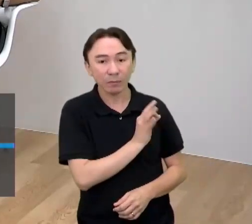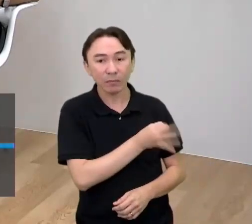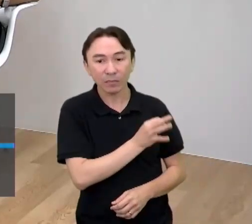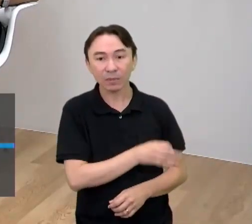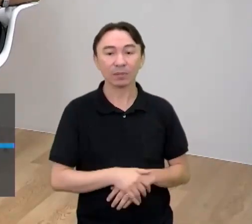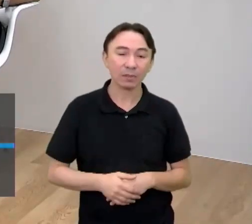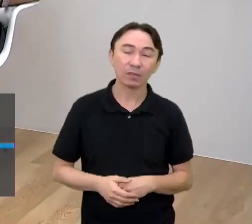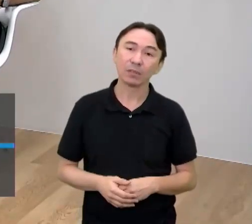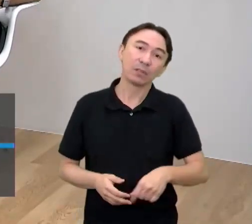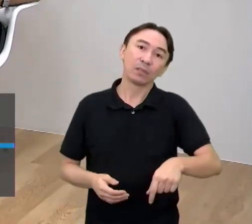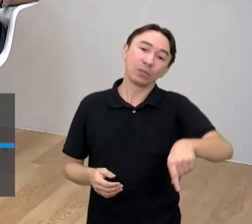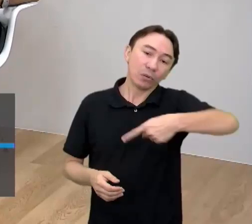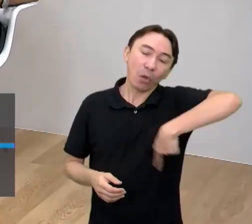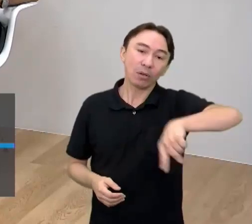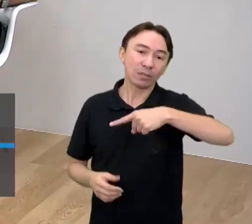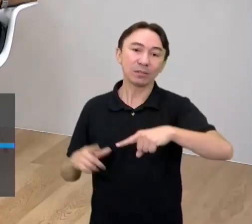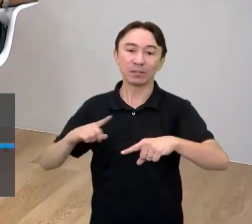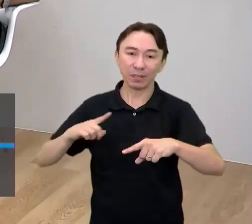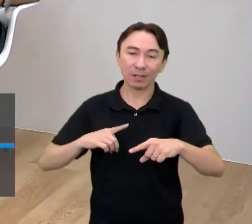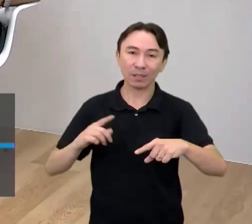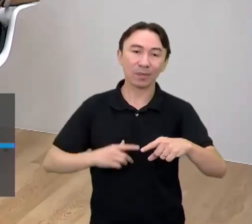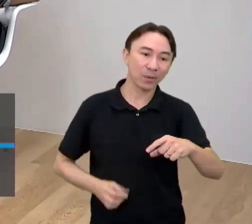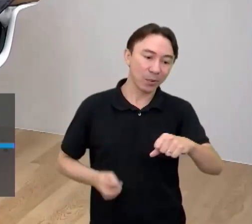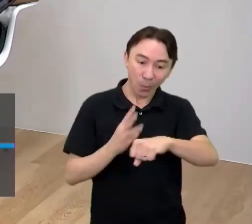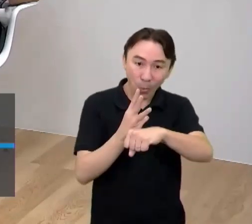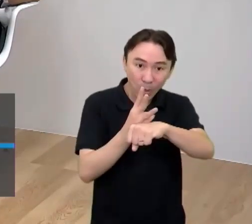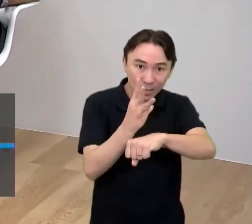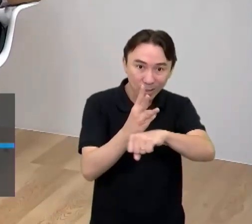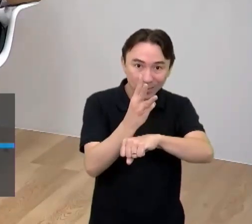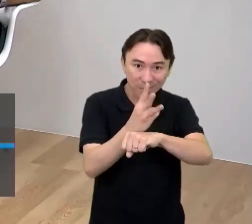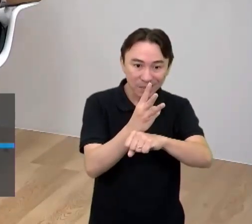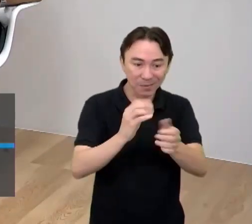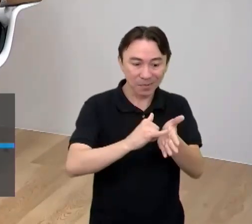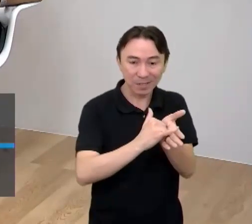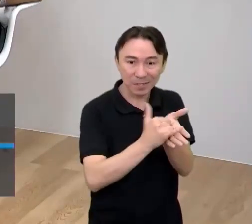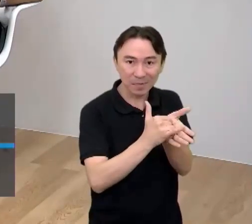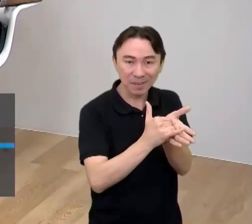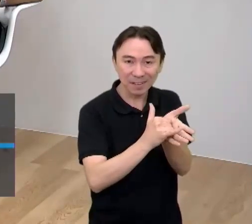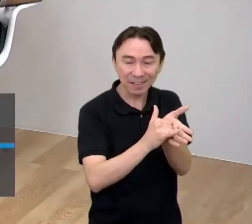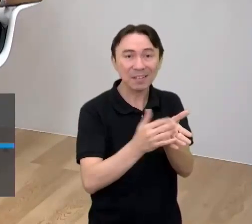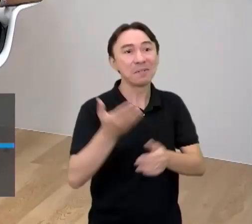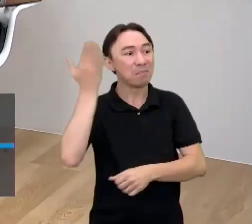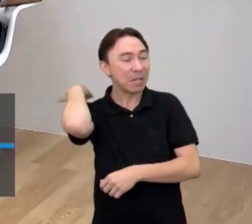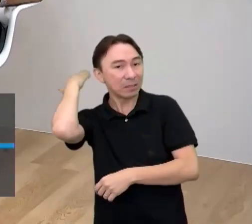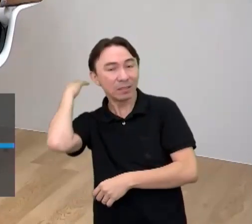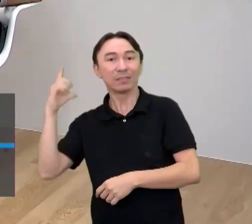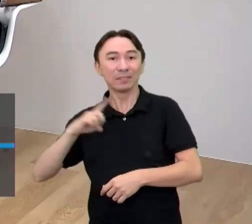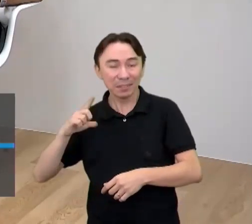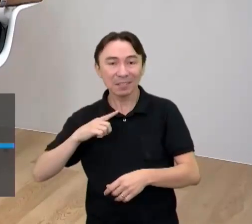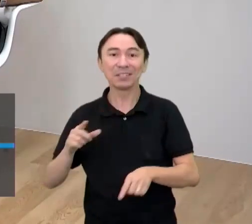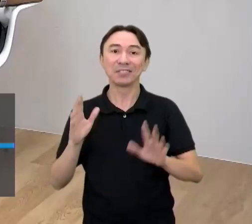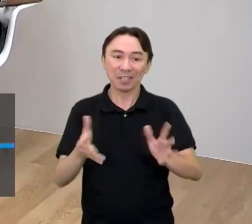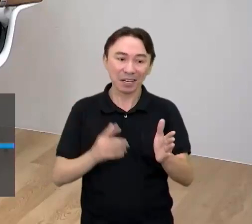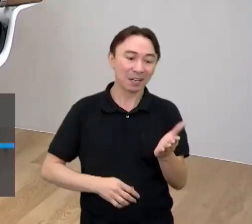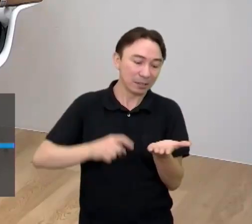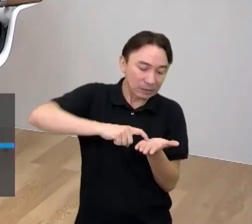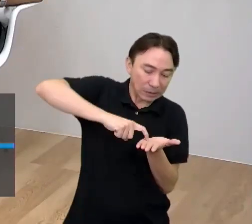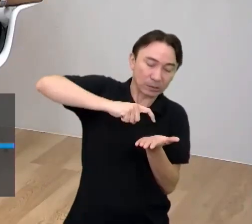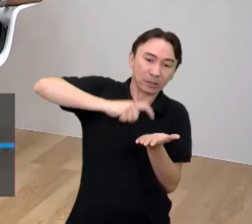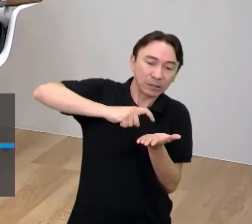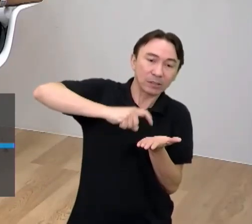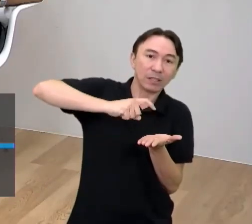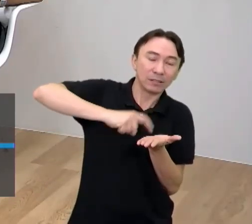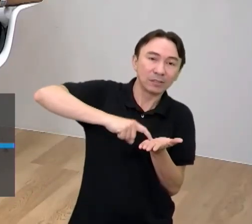WhatsApp não seria possível sem o telégrafo no século XIX. Isso, por isso que eu falei que bem colocado. Por isso que eu falei que as tecnologias que